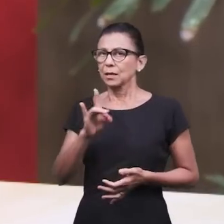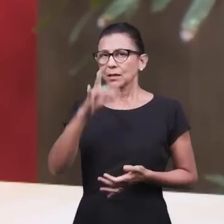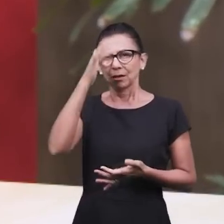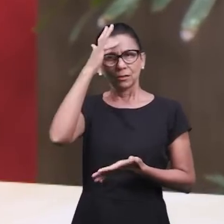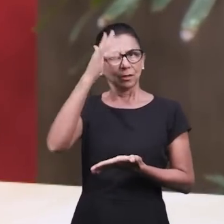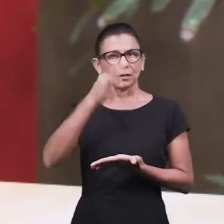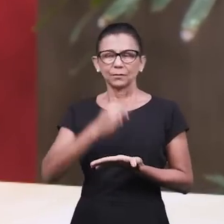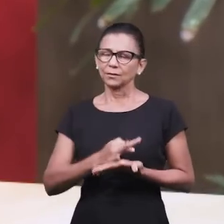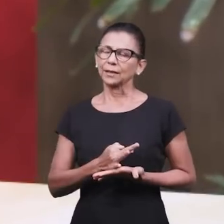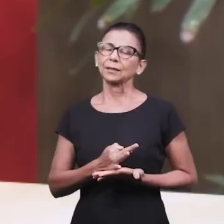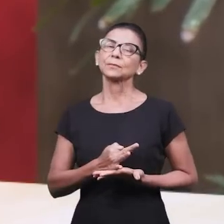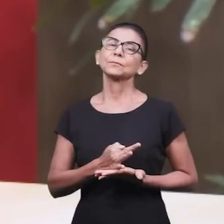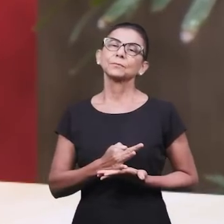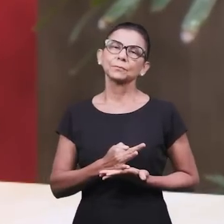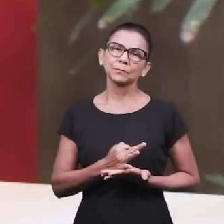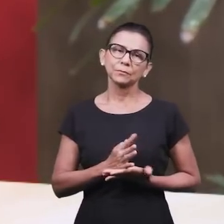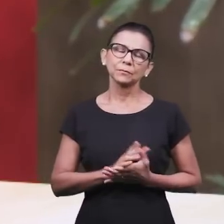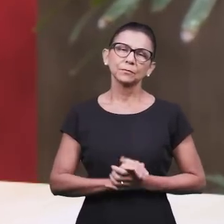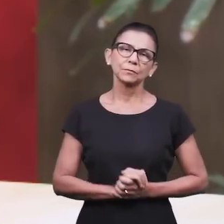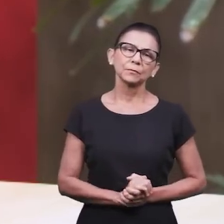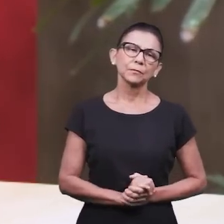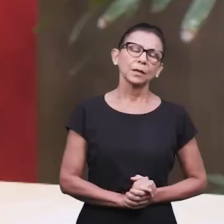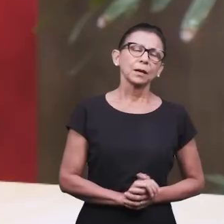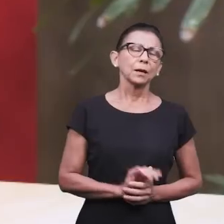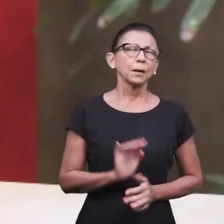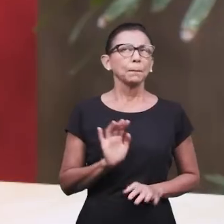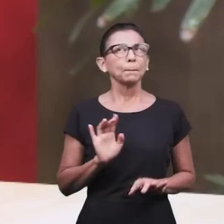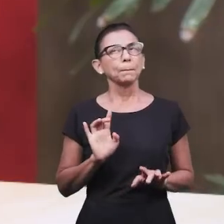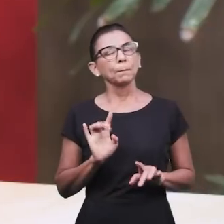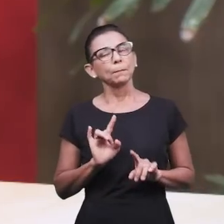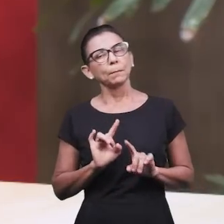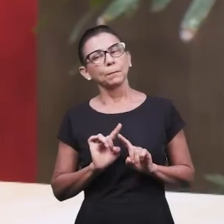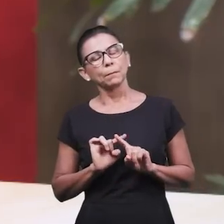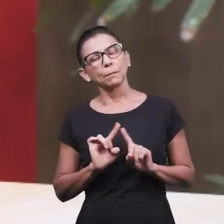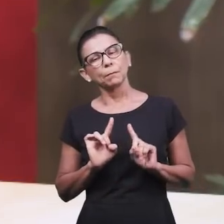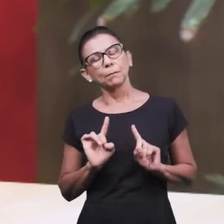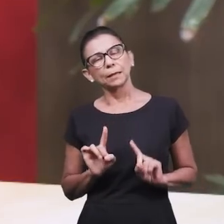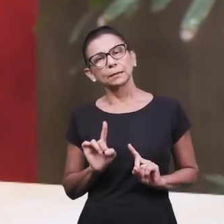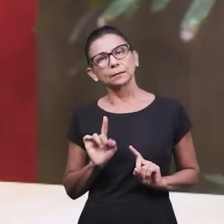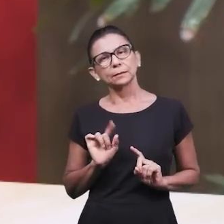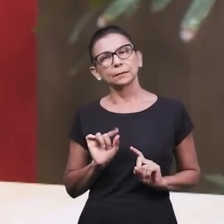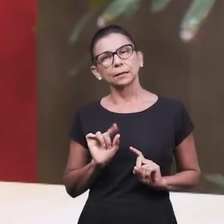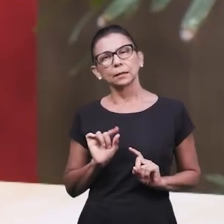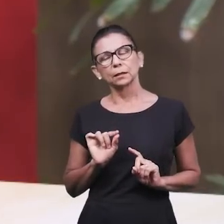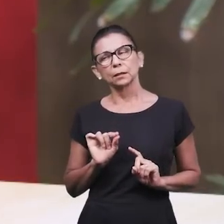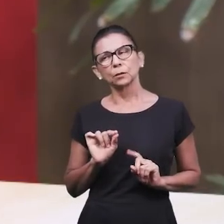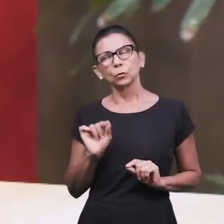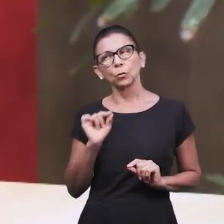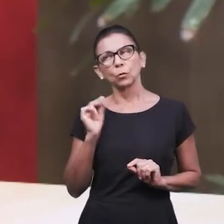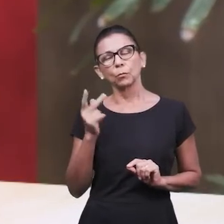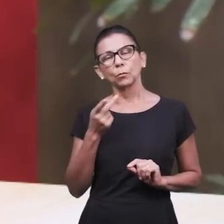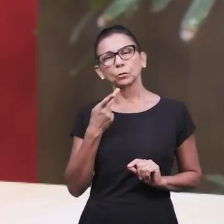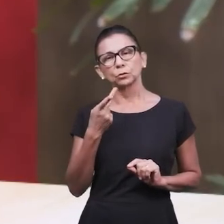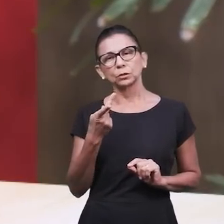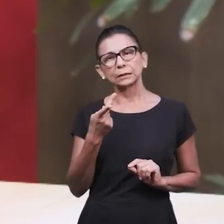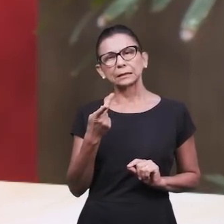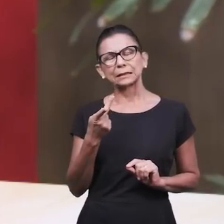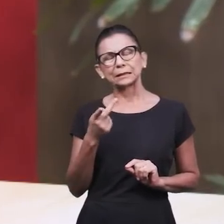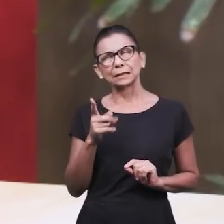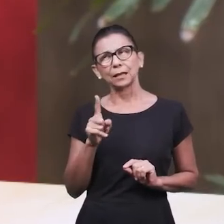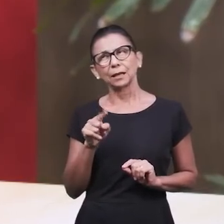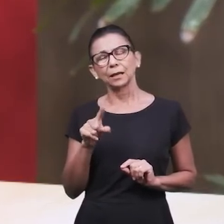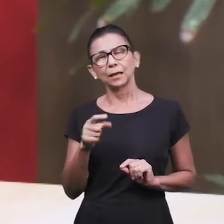Mas era uma coisa muito, como se diz assim,